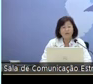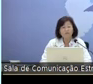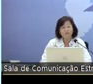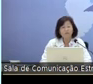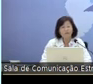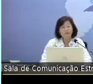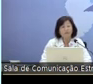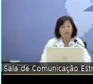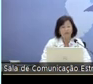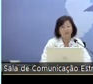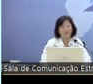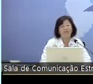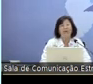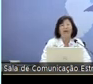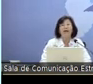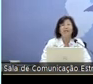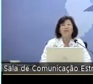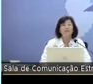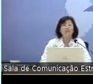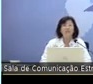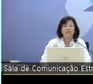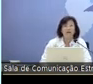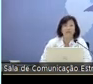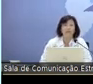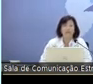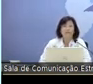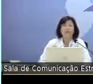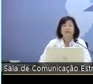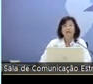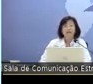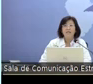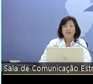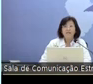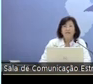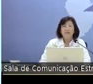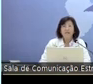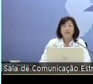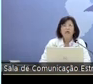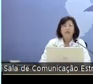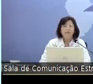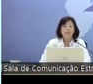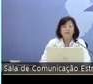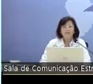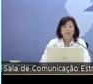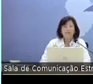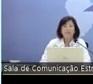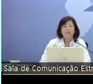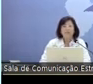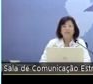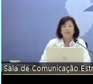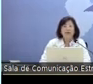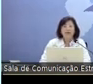vai dar à luz a uma criança exposta a transmissão vertical é e qual que é o